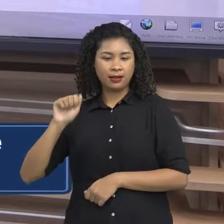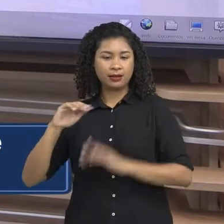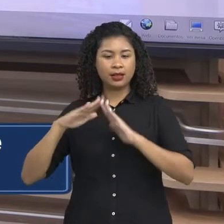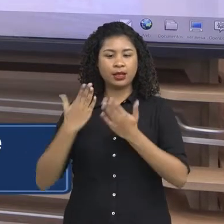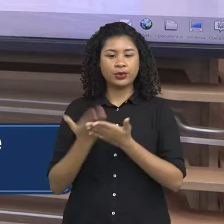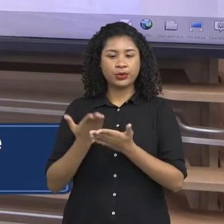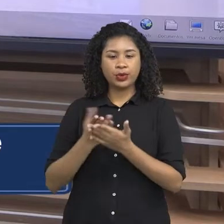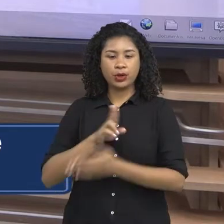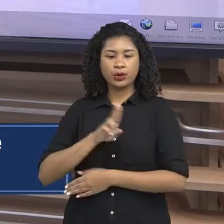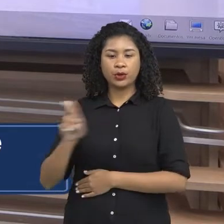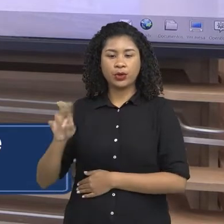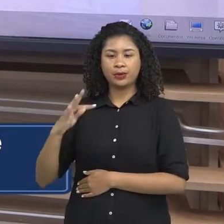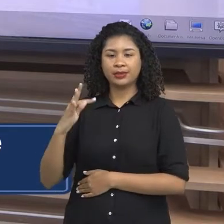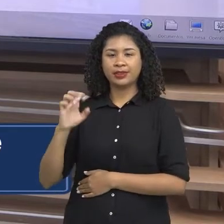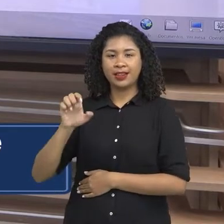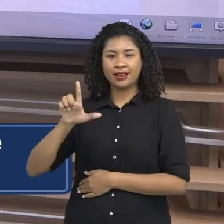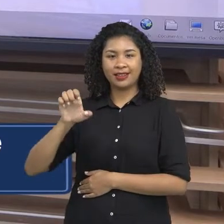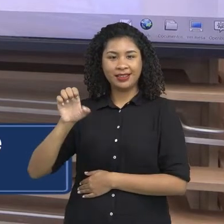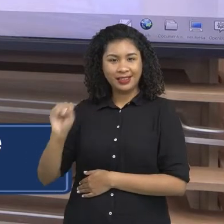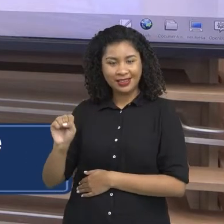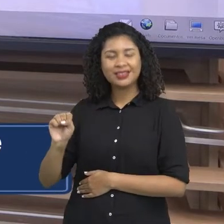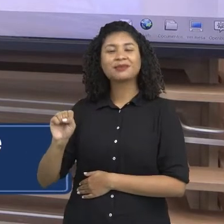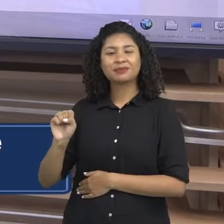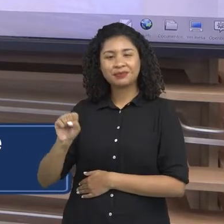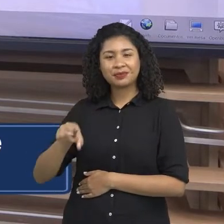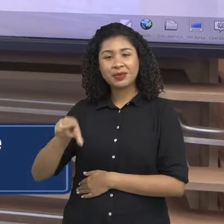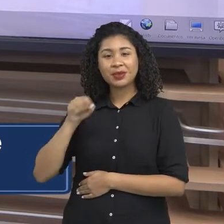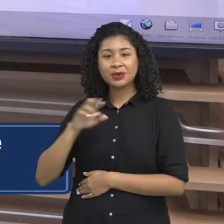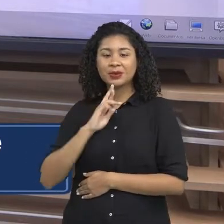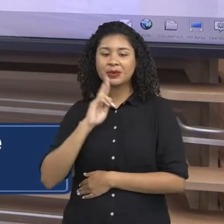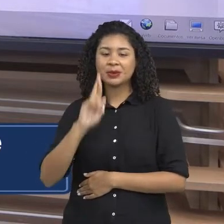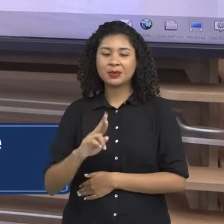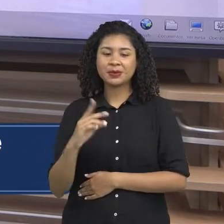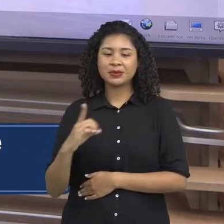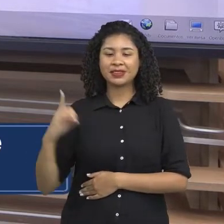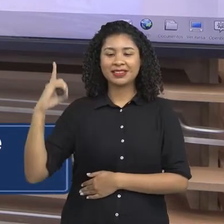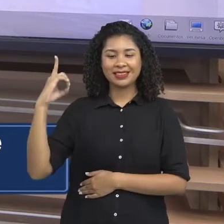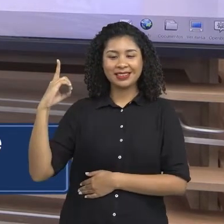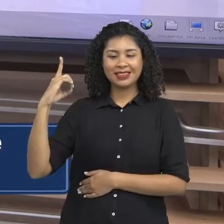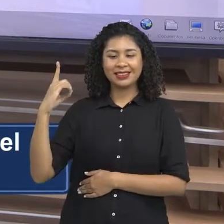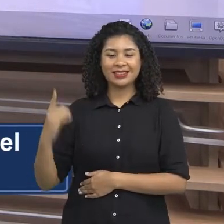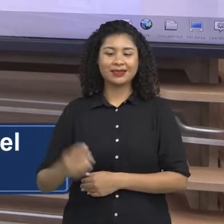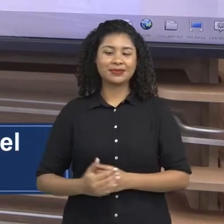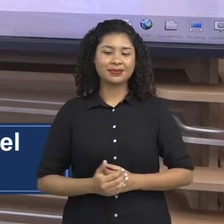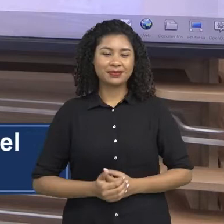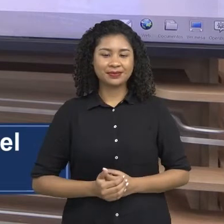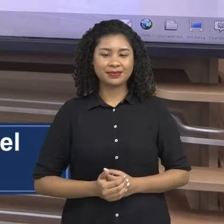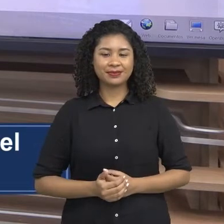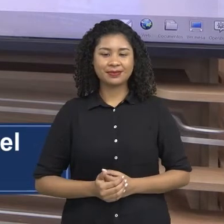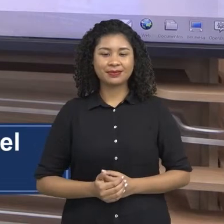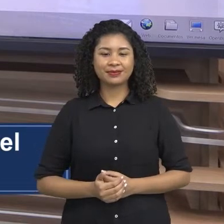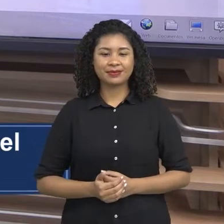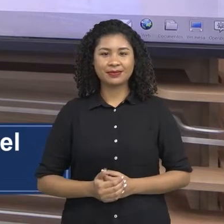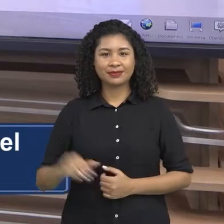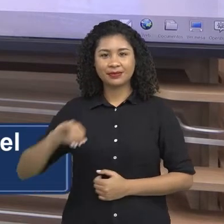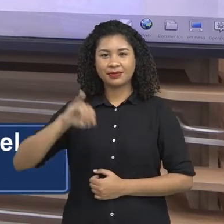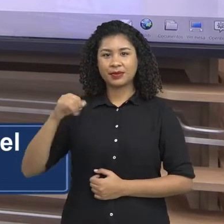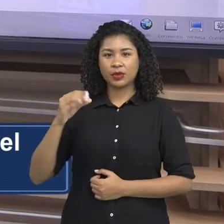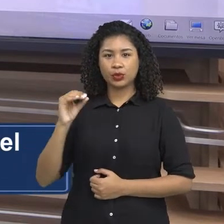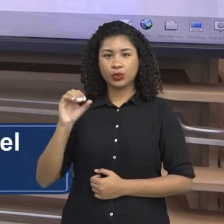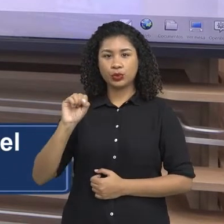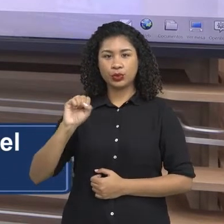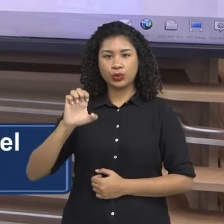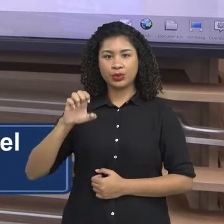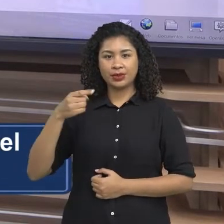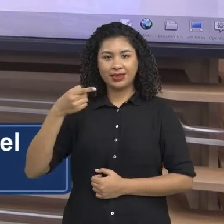Estadual Vicente Teles, que respondeu também a letra D, hormônio antidiurético. José Roberto,